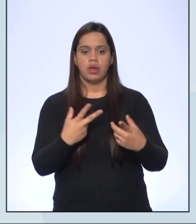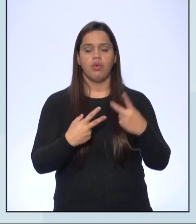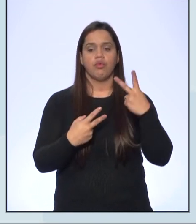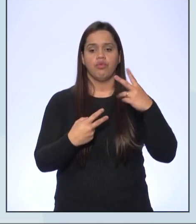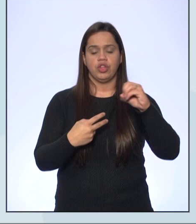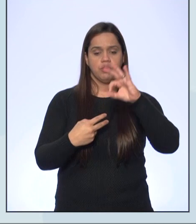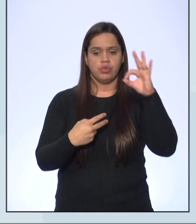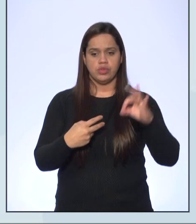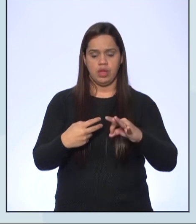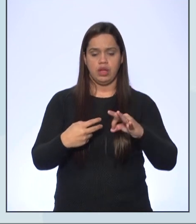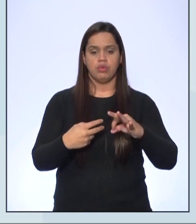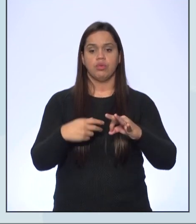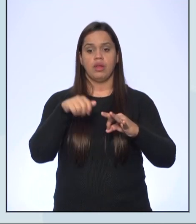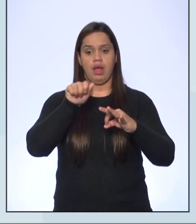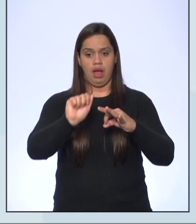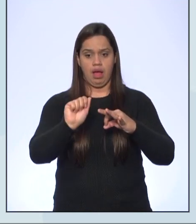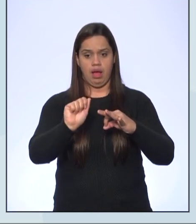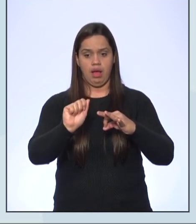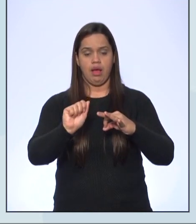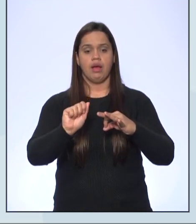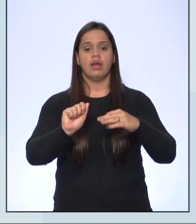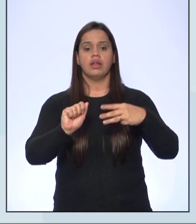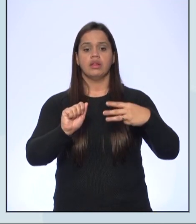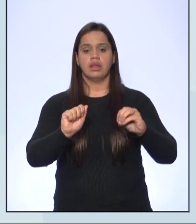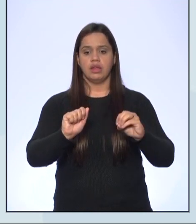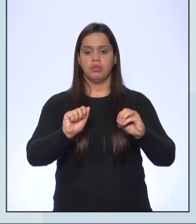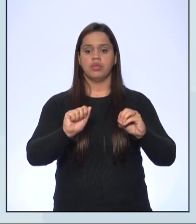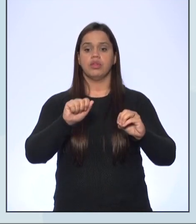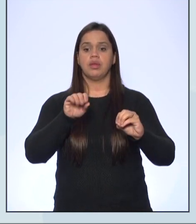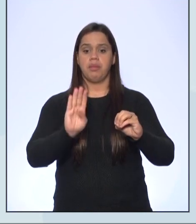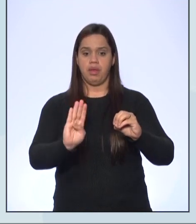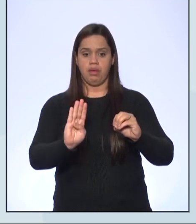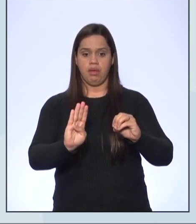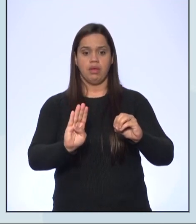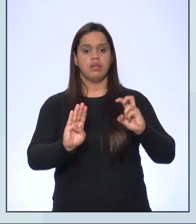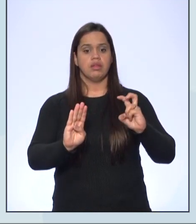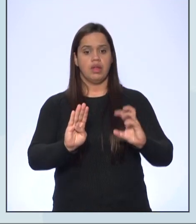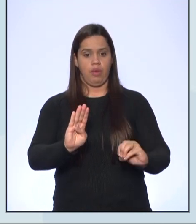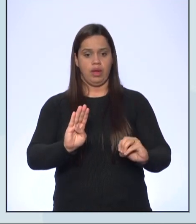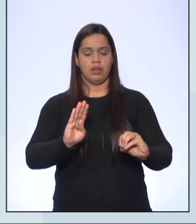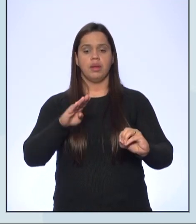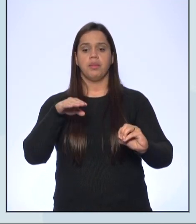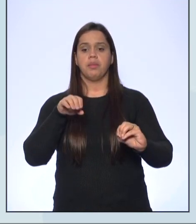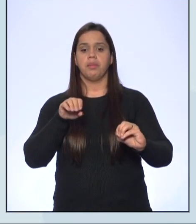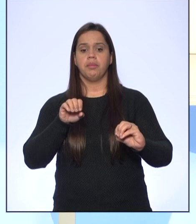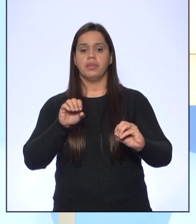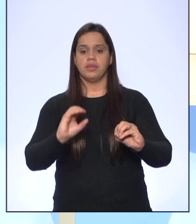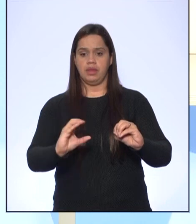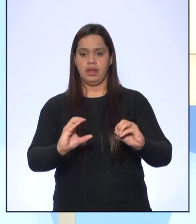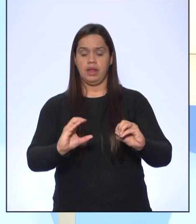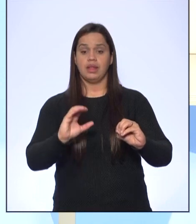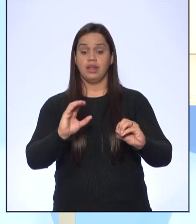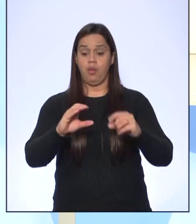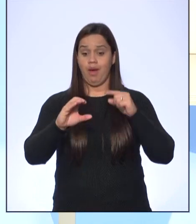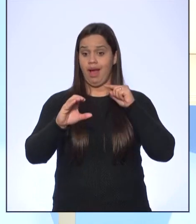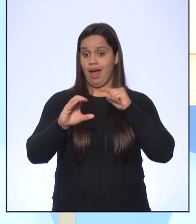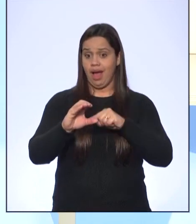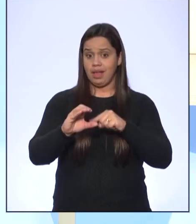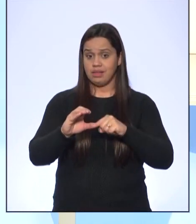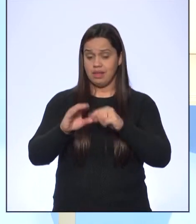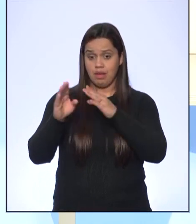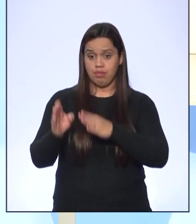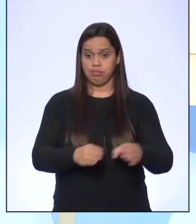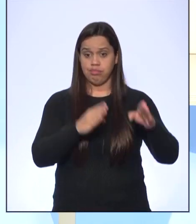A, 30% na máquina B e 50% na máquina C. Quer dizer que a máquina C produz mais que as demais, né? Ela